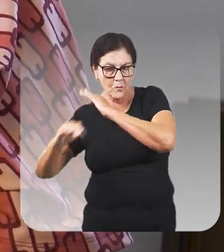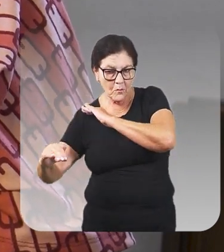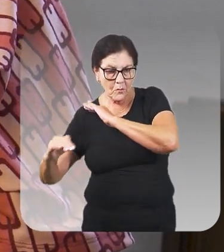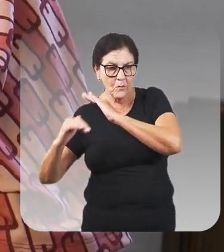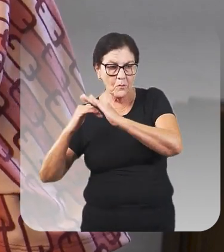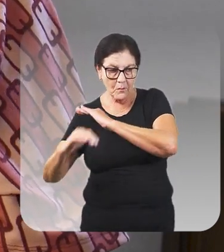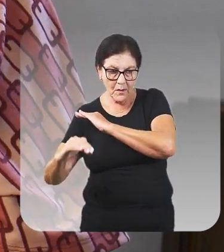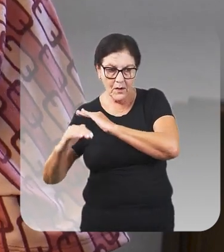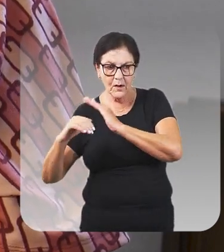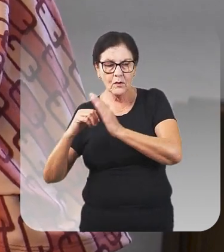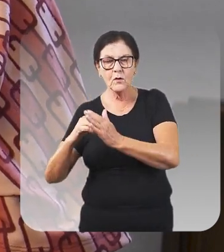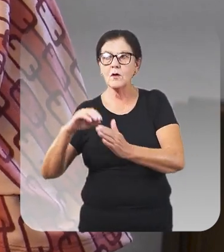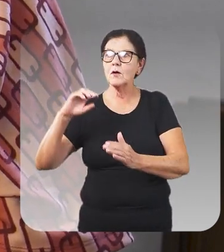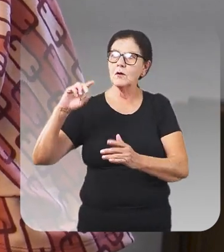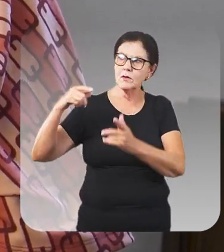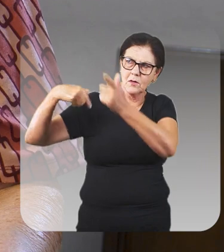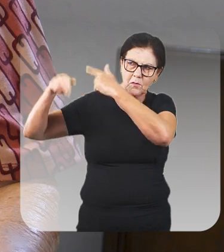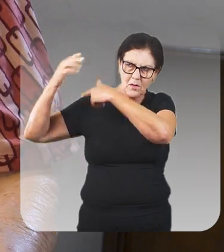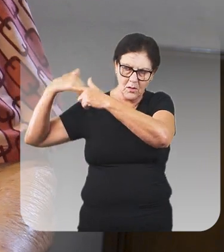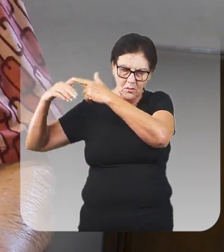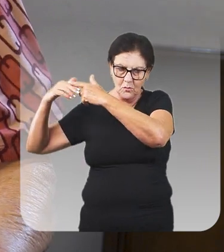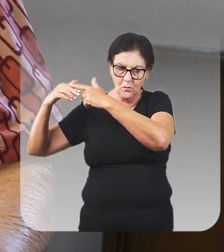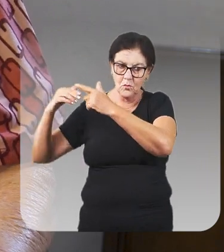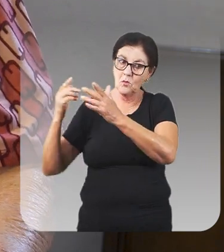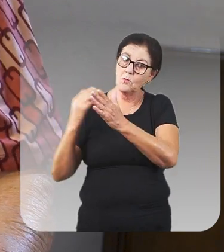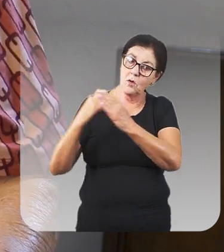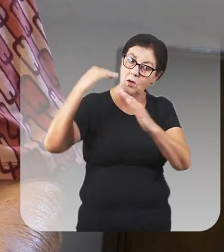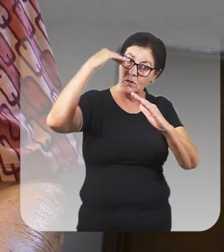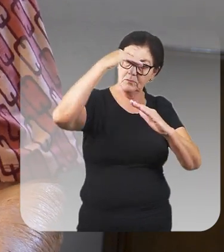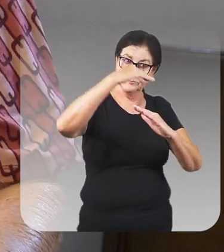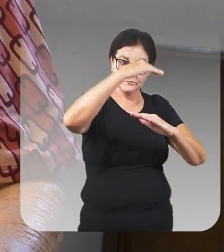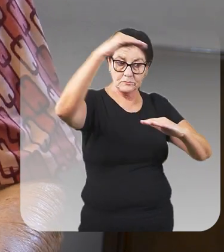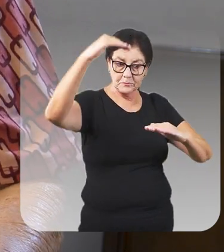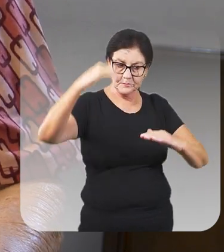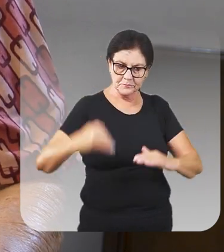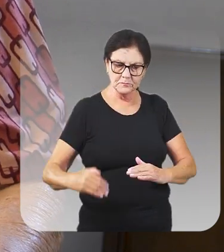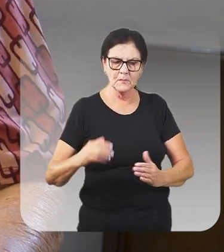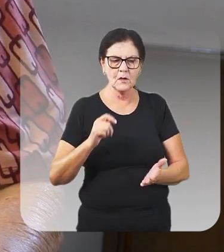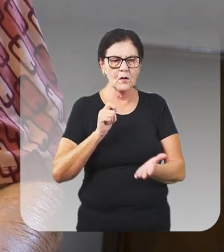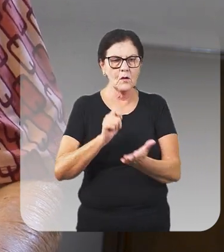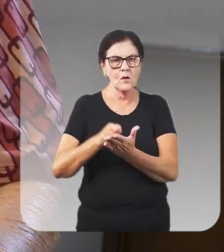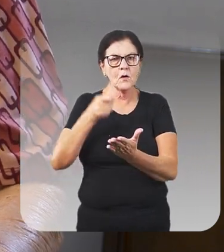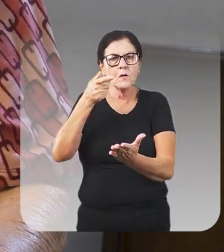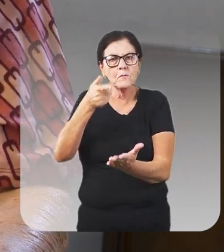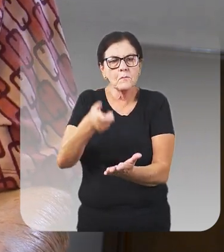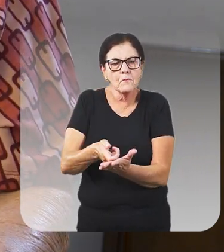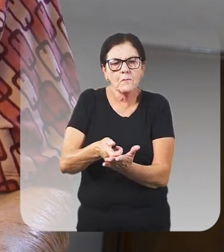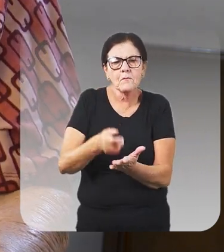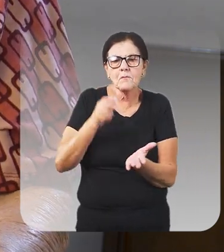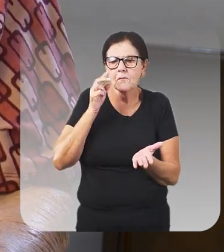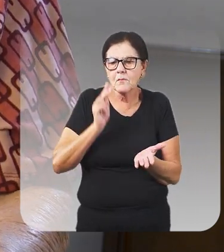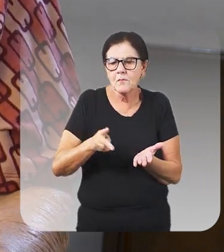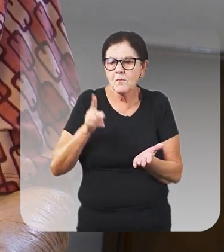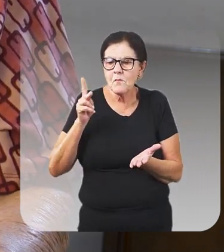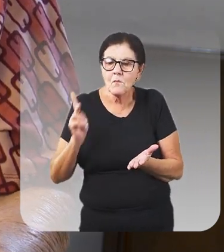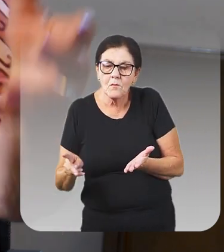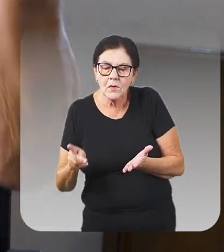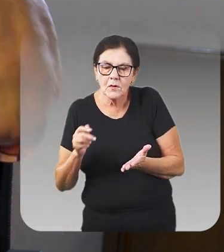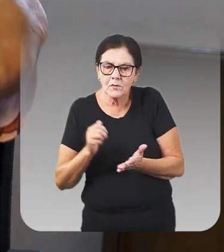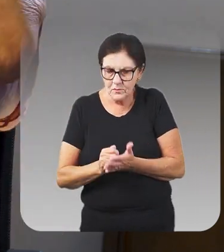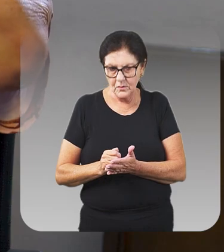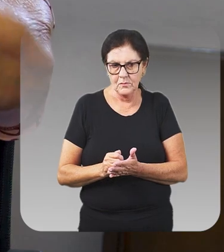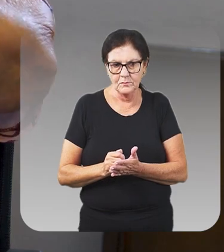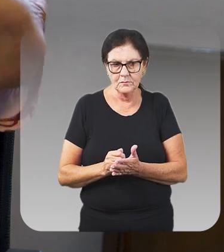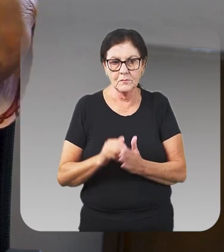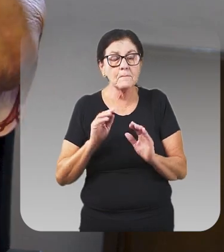Estado assumisse a escola para transferir o ginásio, que era no Coronel, para o novo prédio